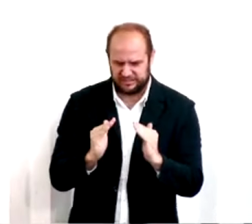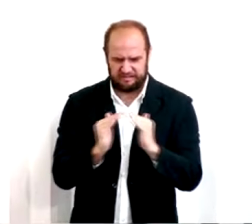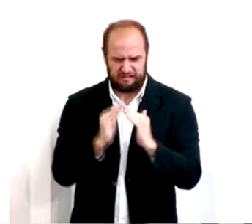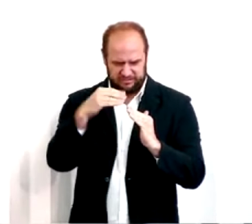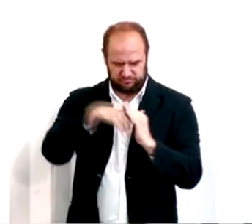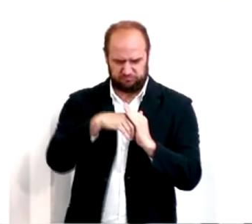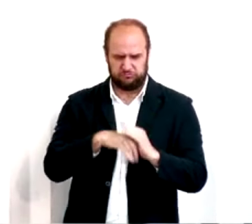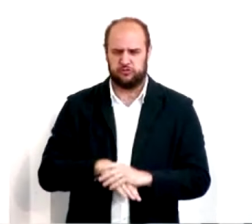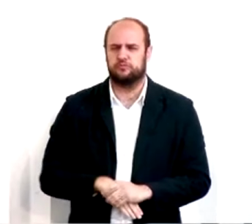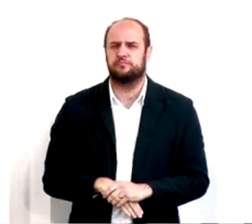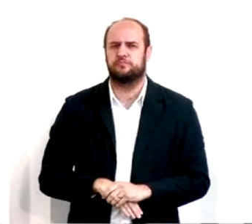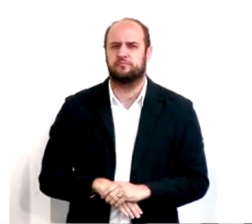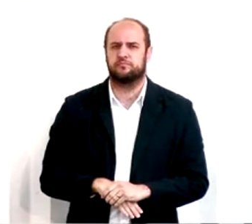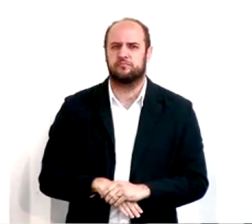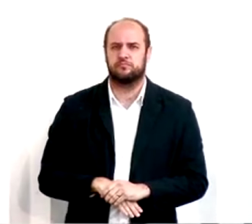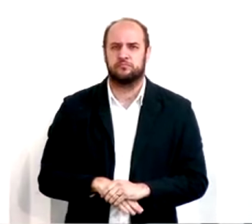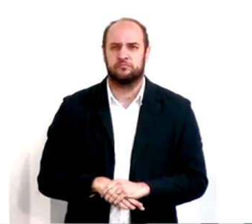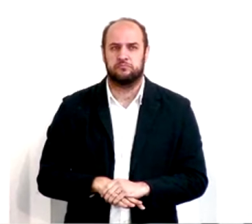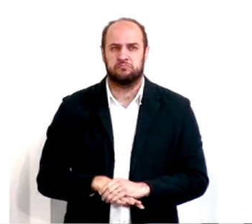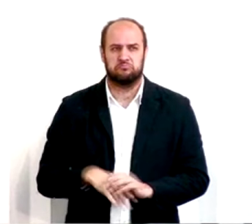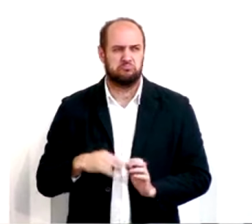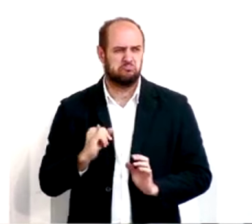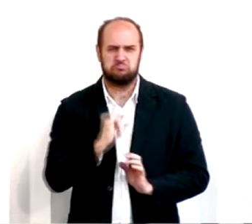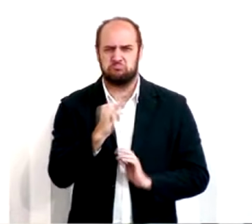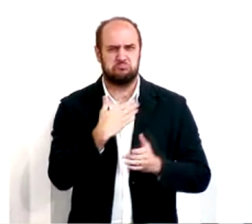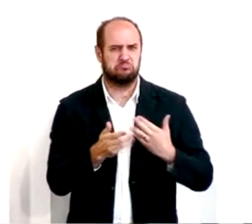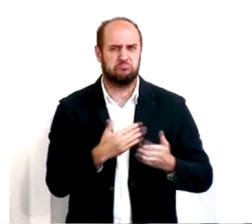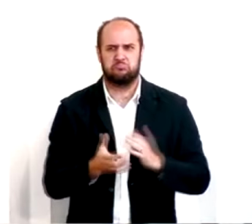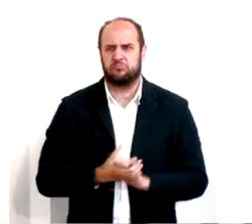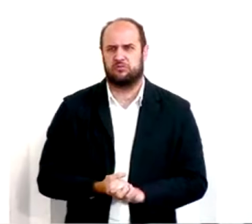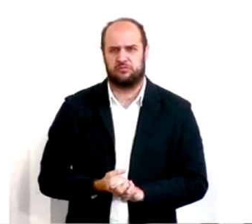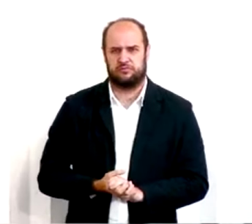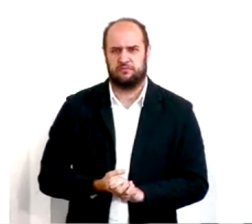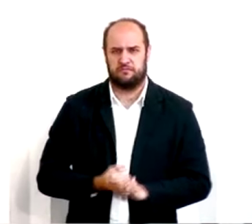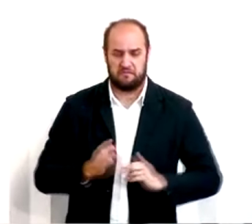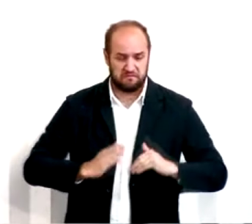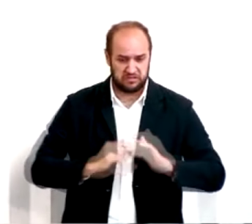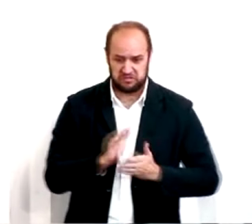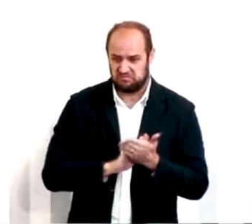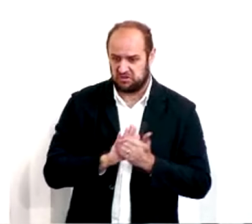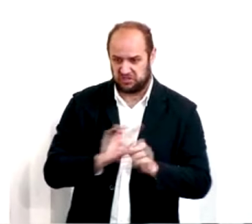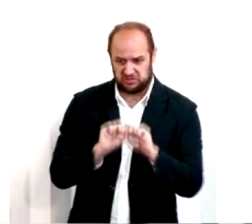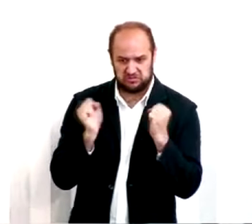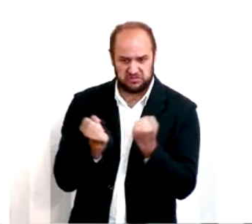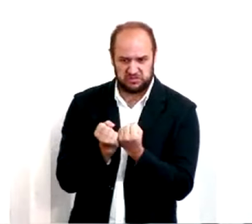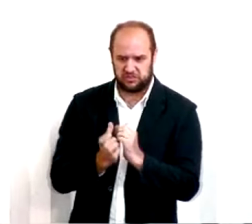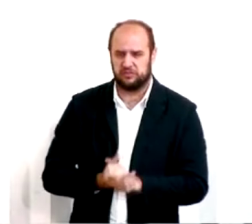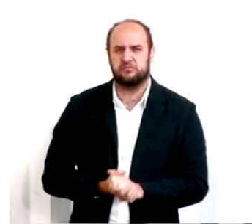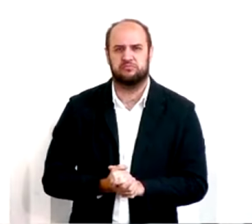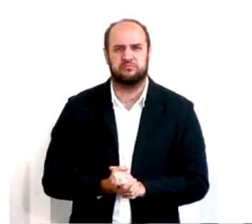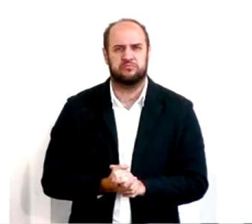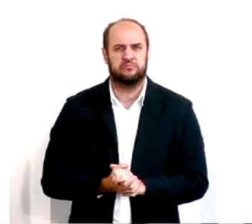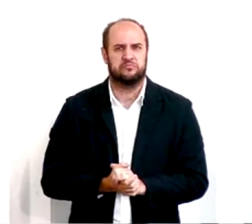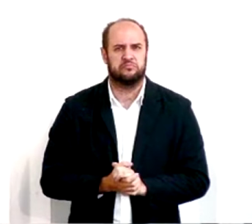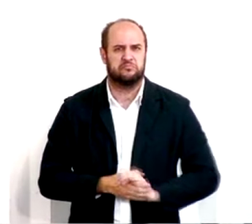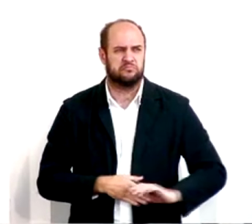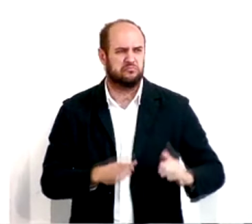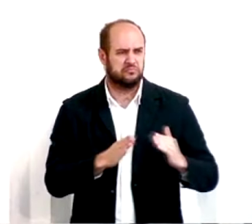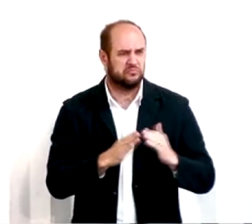casas eles não tem importância nenhuma eles não valem nada para a sociedade eles são